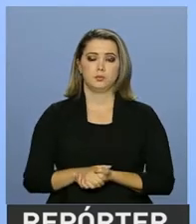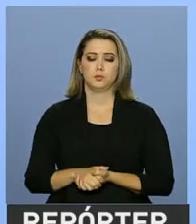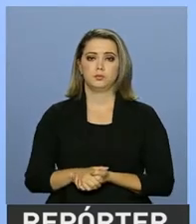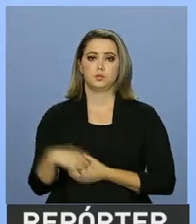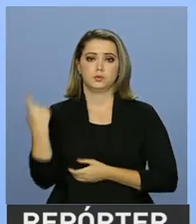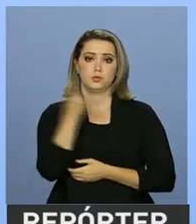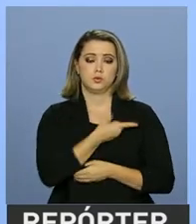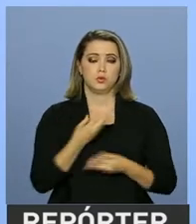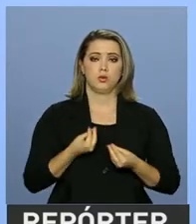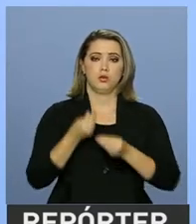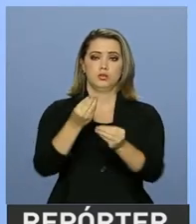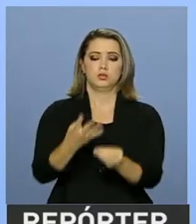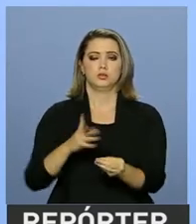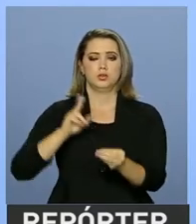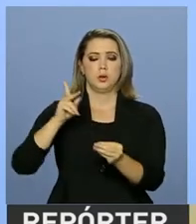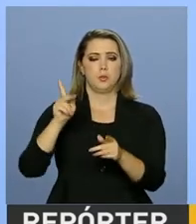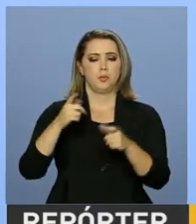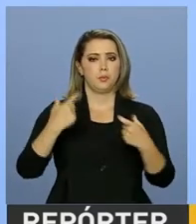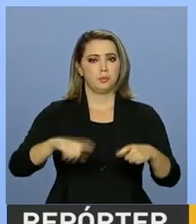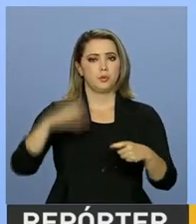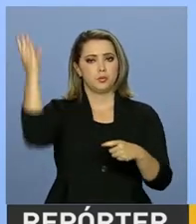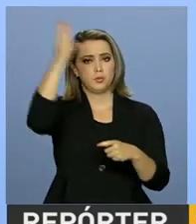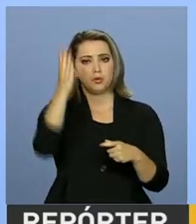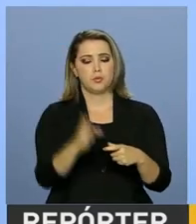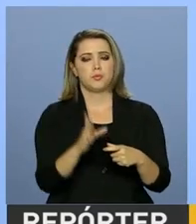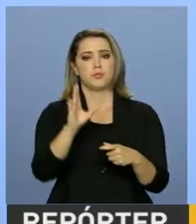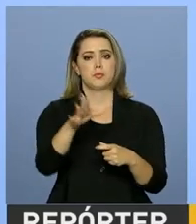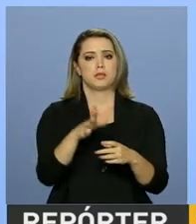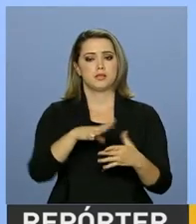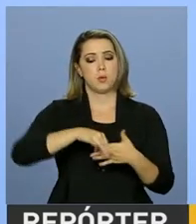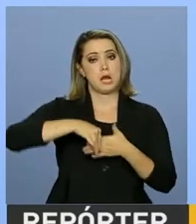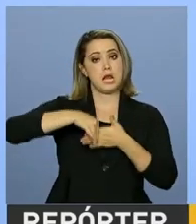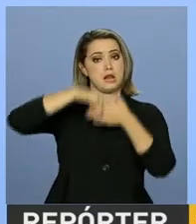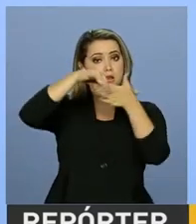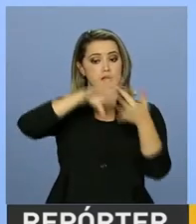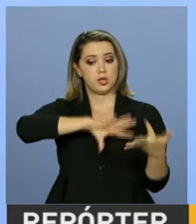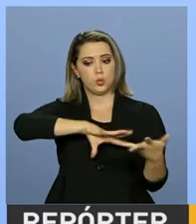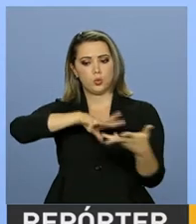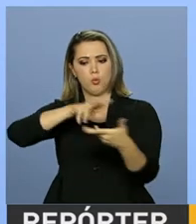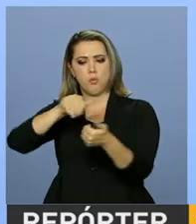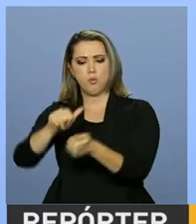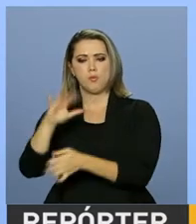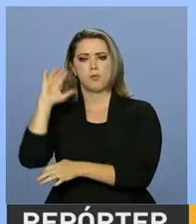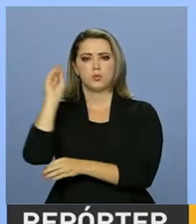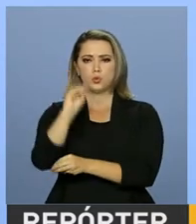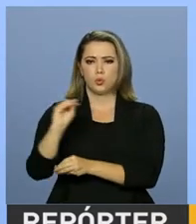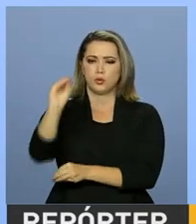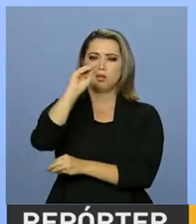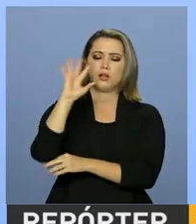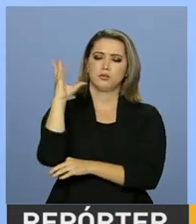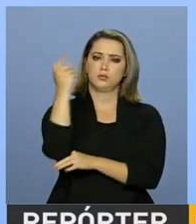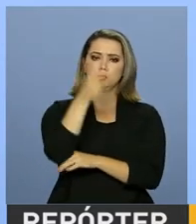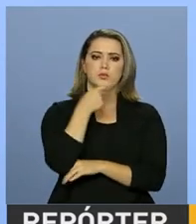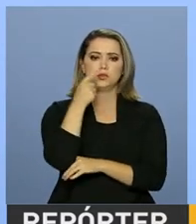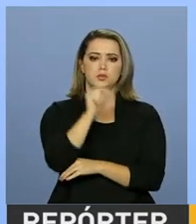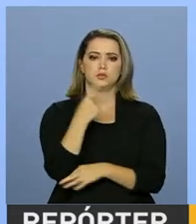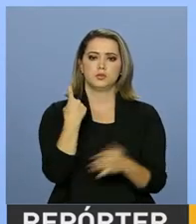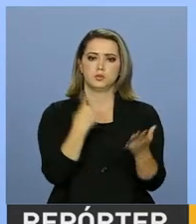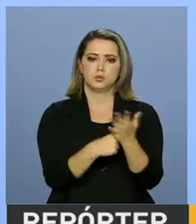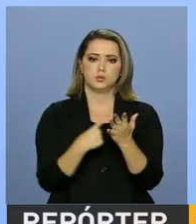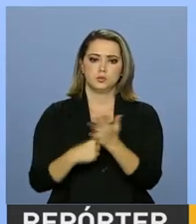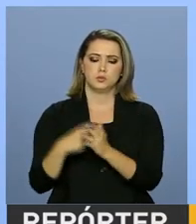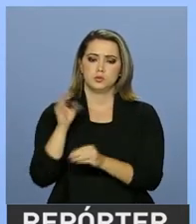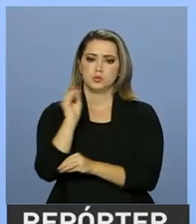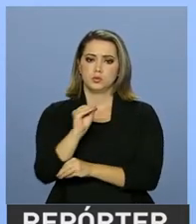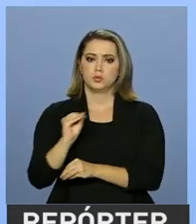brasil como liderança global em questões ambientais e afirmamos de maneira inequívoca nosso compromisso